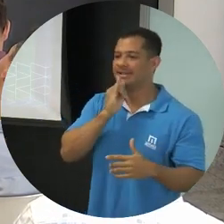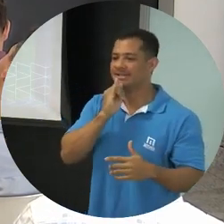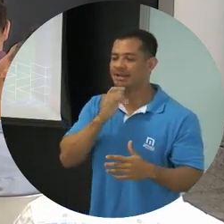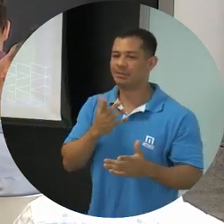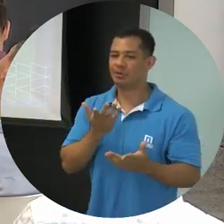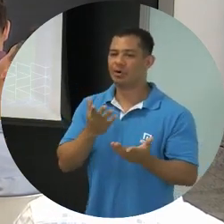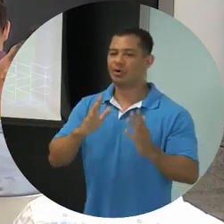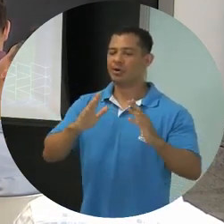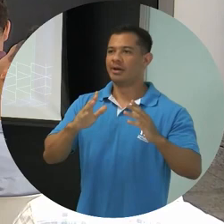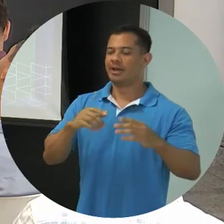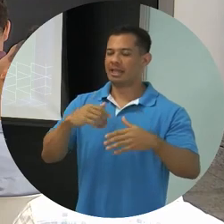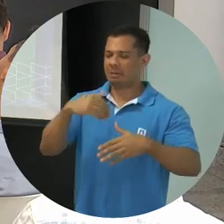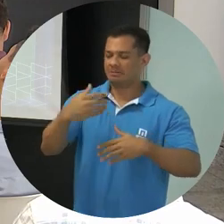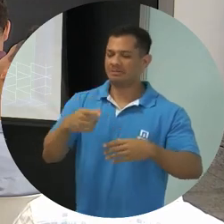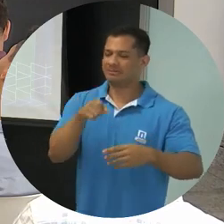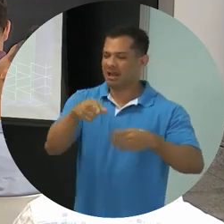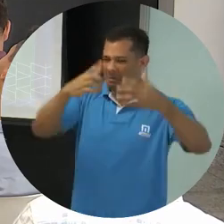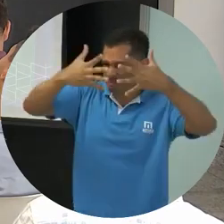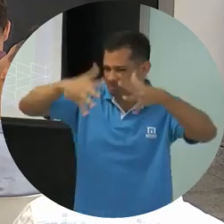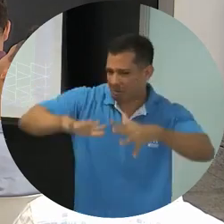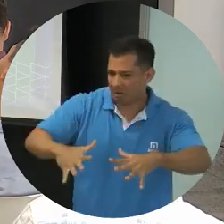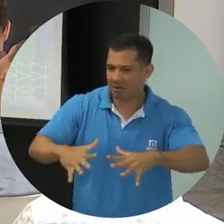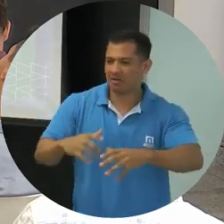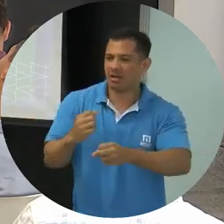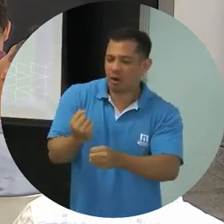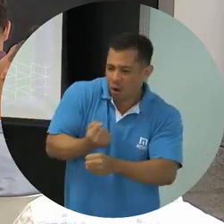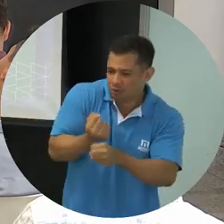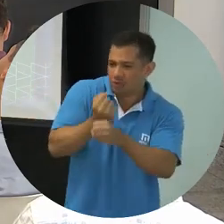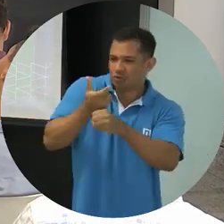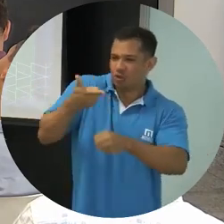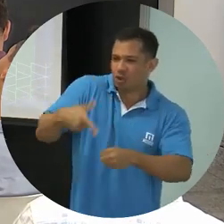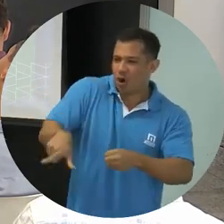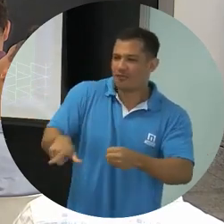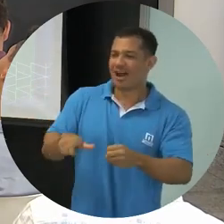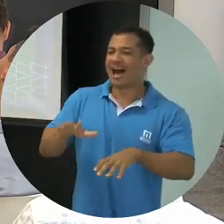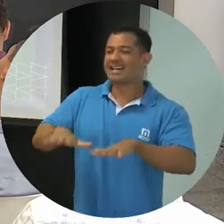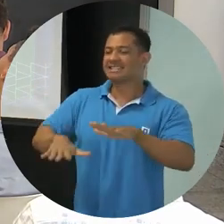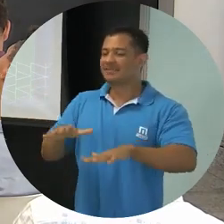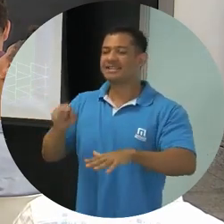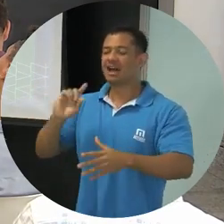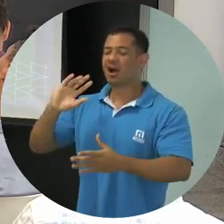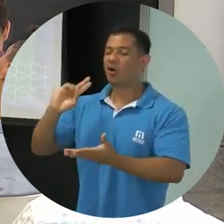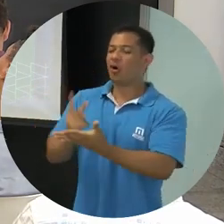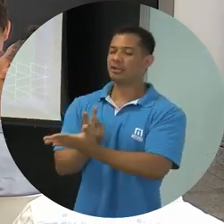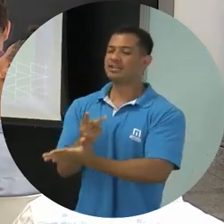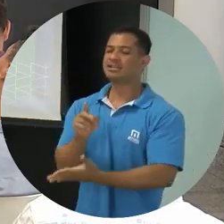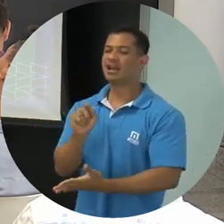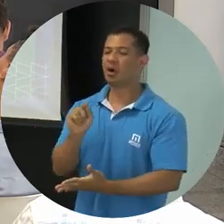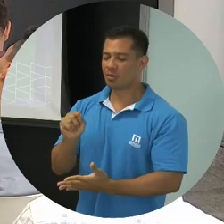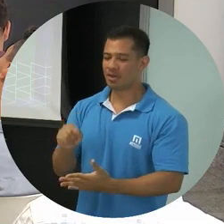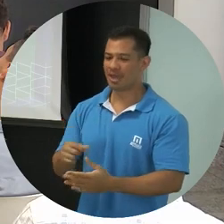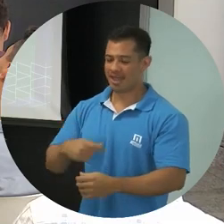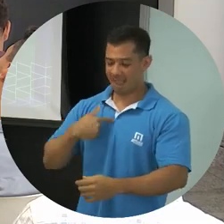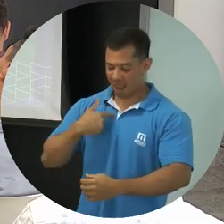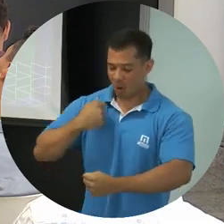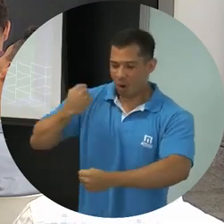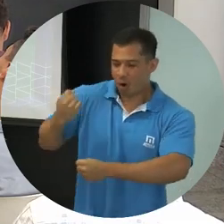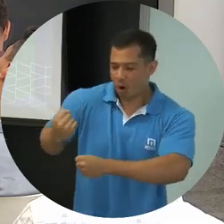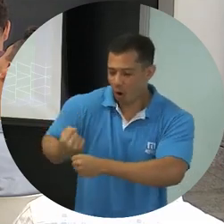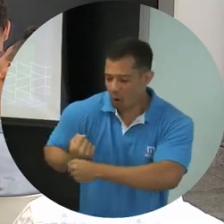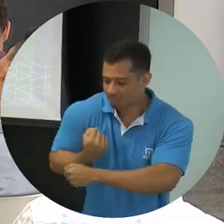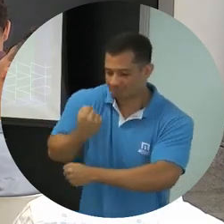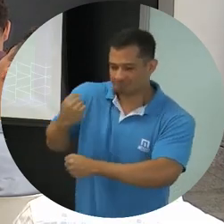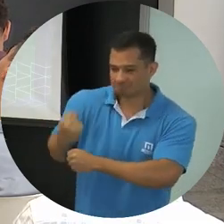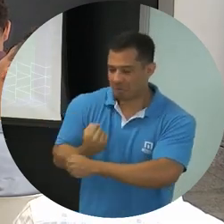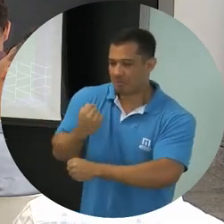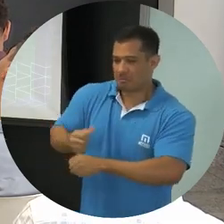recuperação estrutural, de construção, né, essas bombas enterradas, né, elas vinham a explodir por conta do